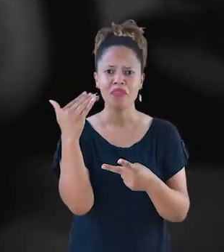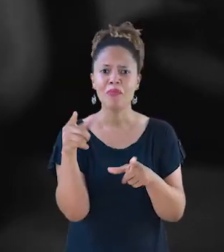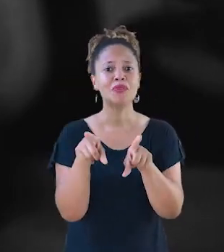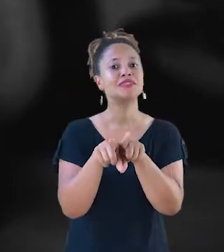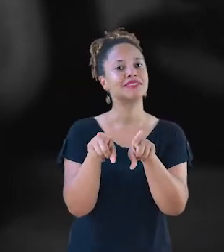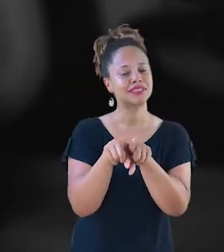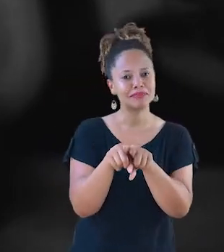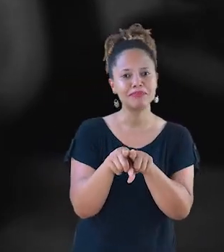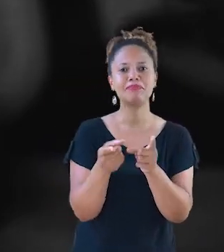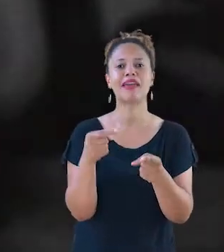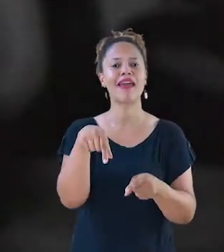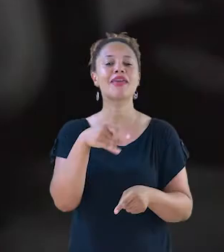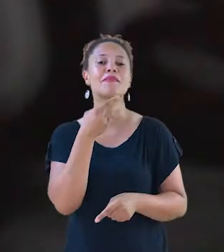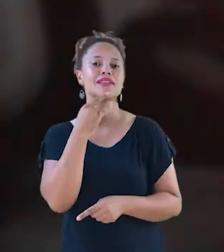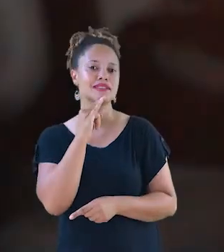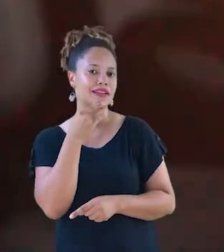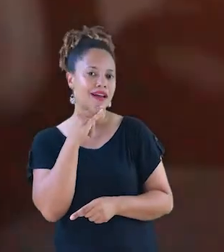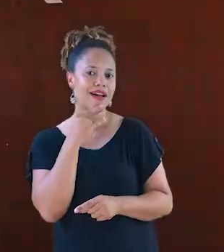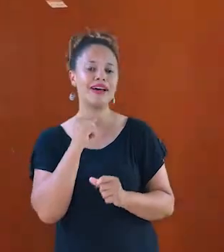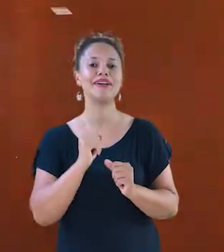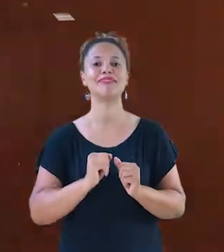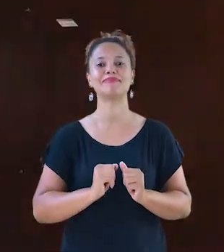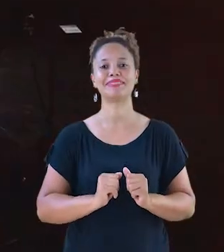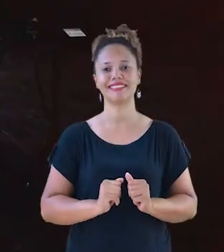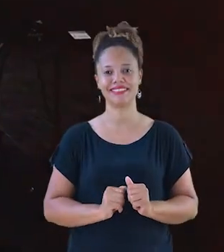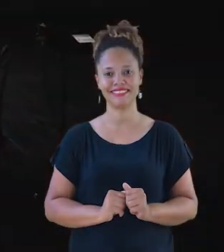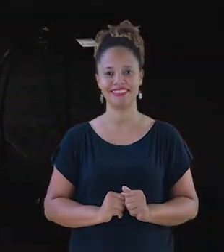de Seresta, Piracicabana, né?